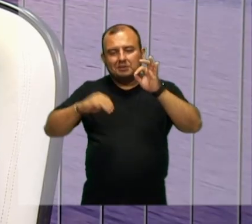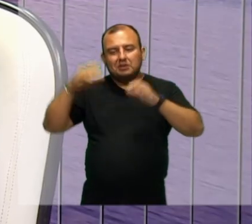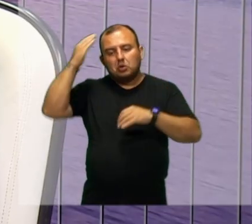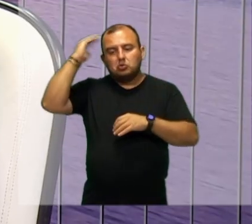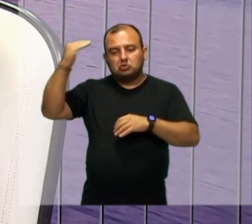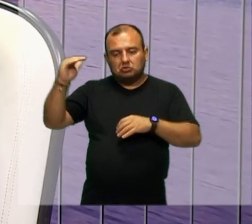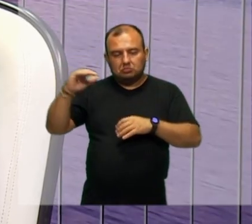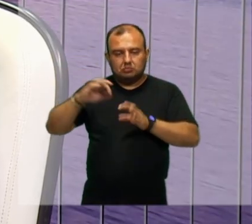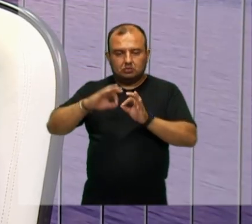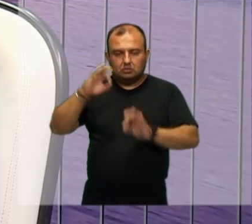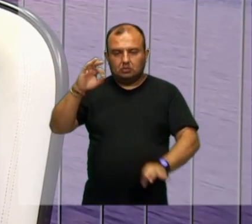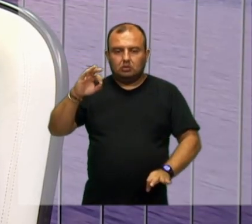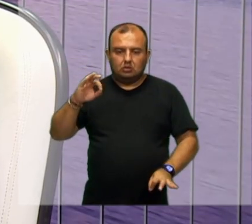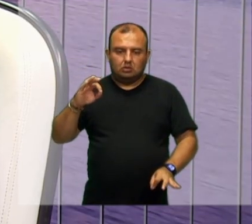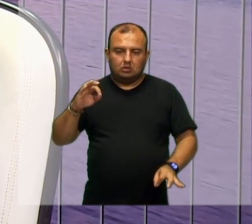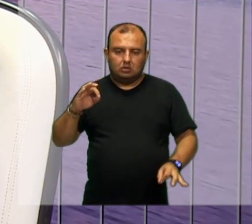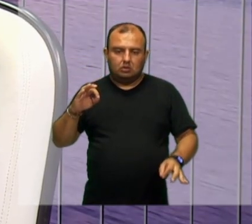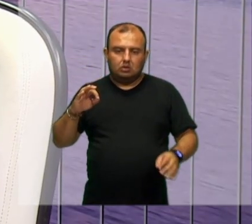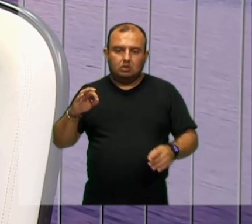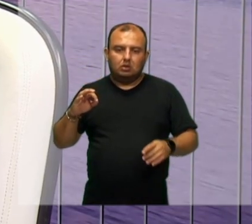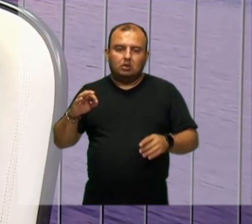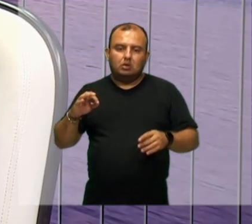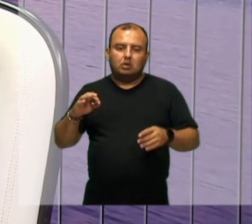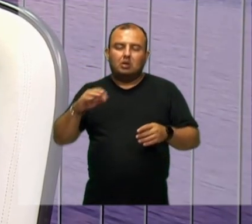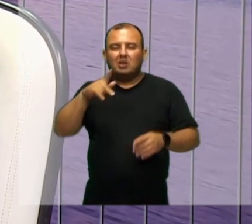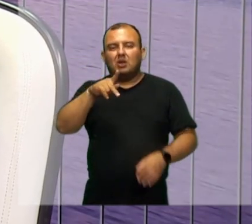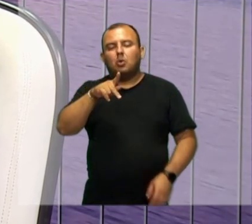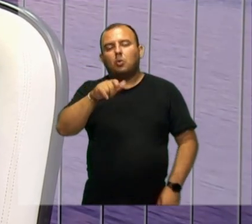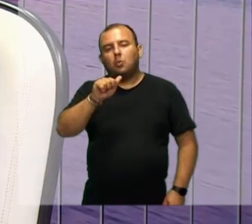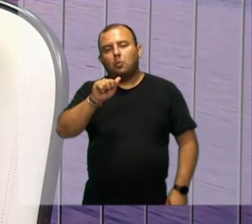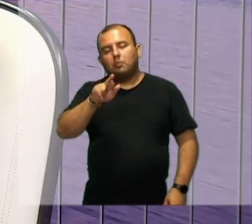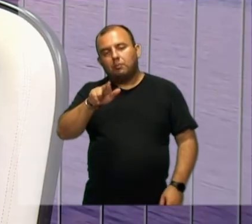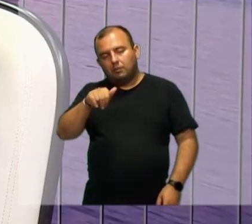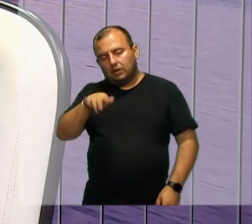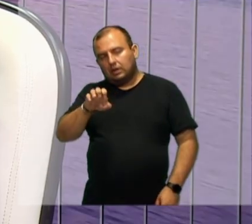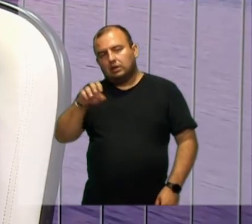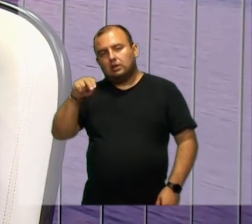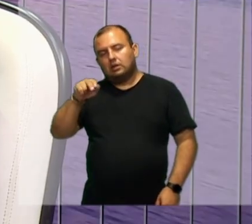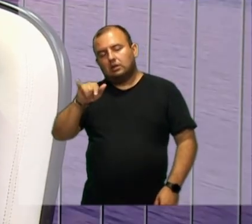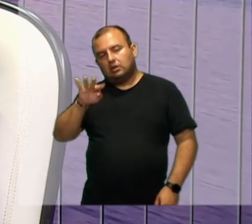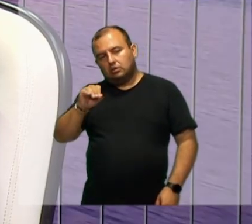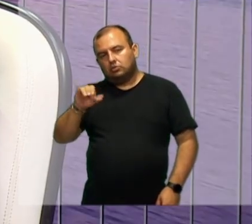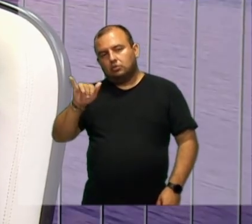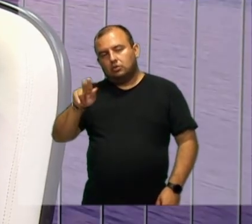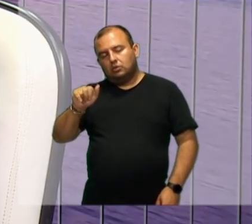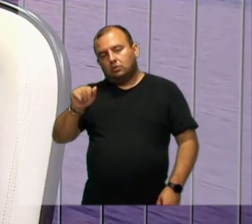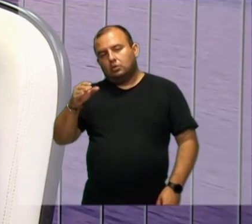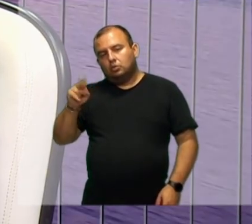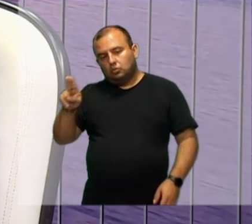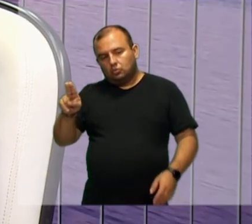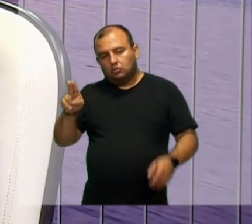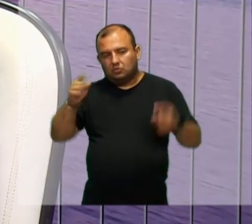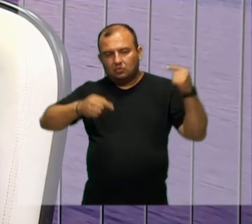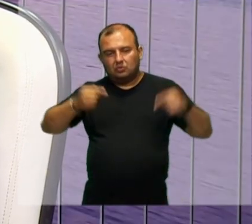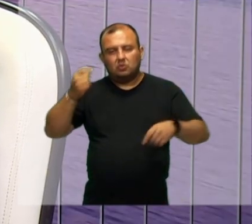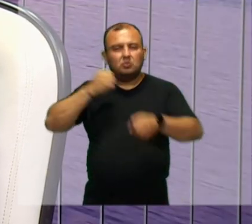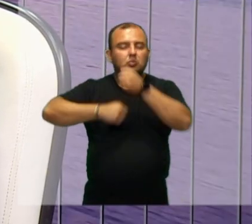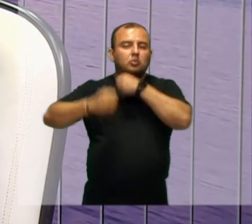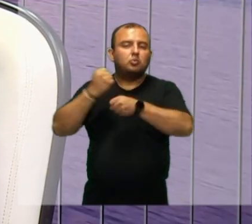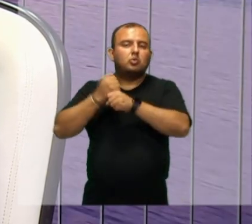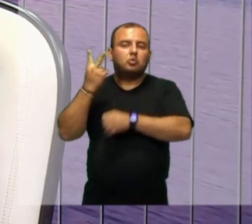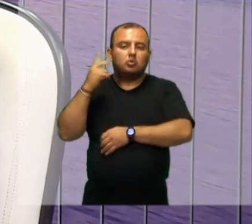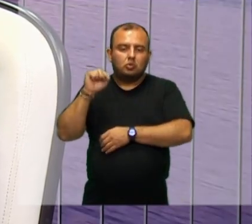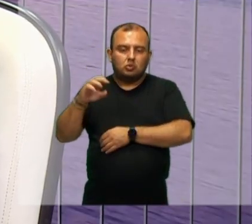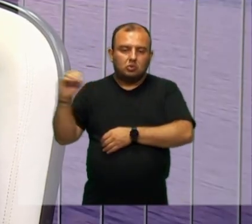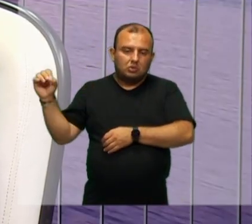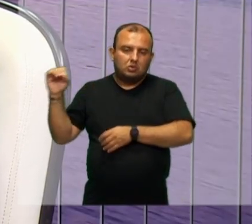no mínimo 3 metros. É um parque náutico Iguaçu, lá em Curitiba. Ele foi feito para uma competição lá nos anos 2000, uma